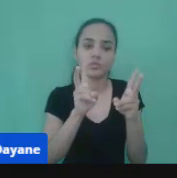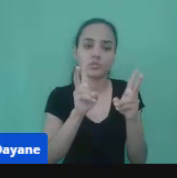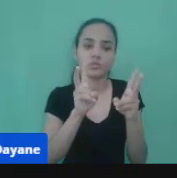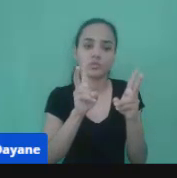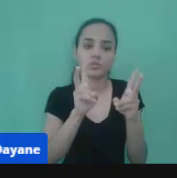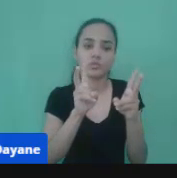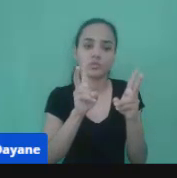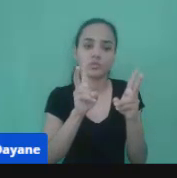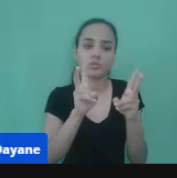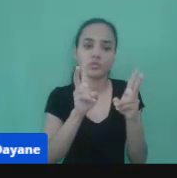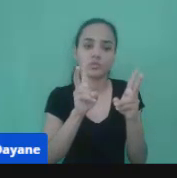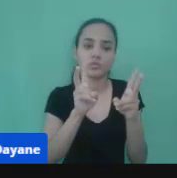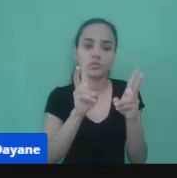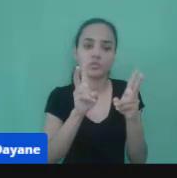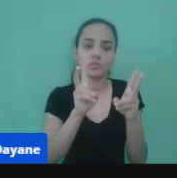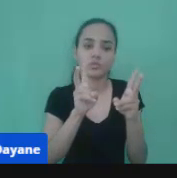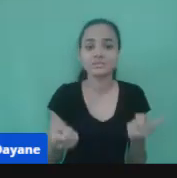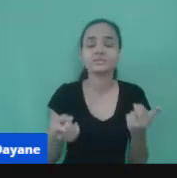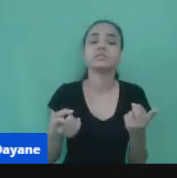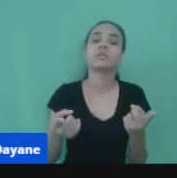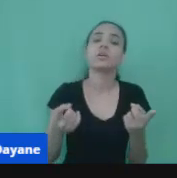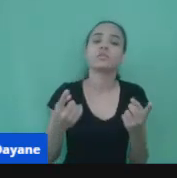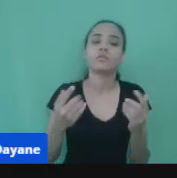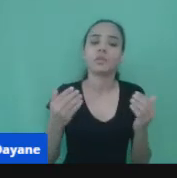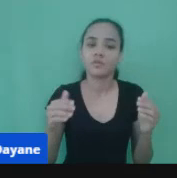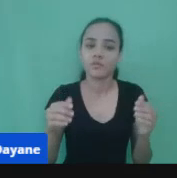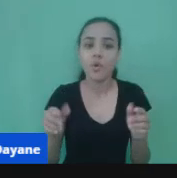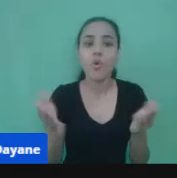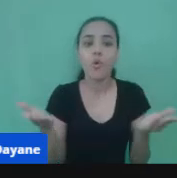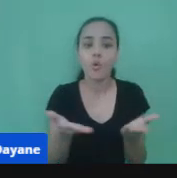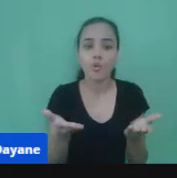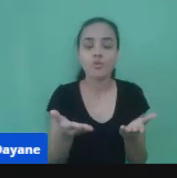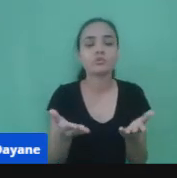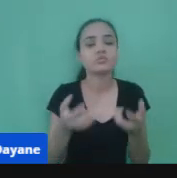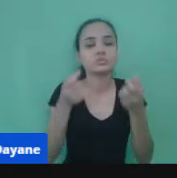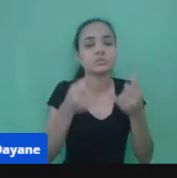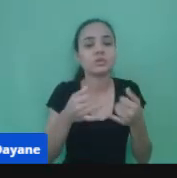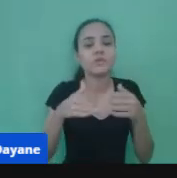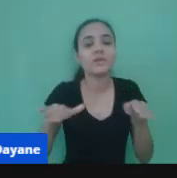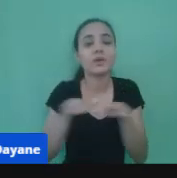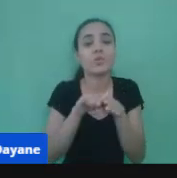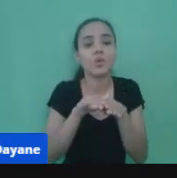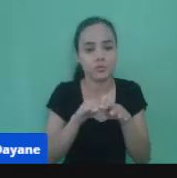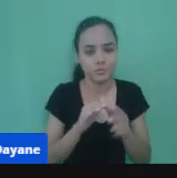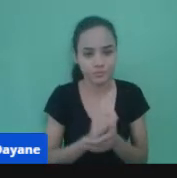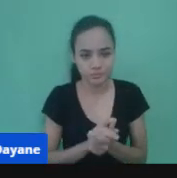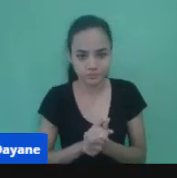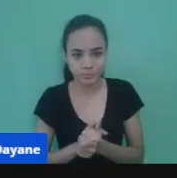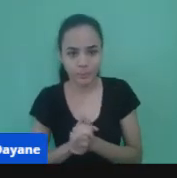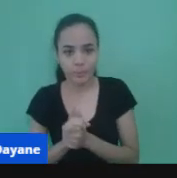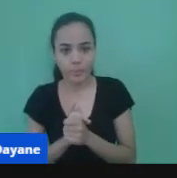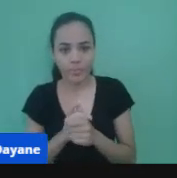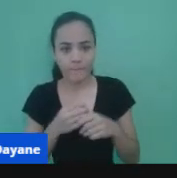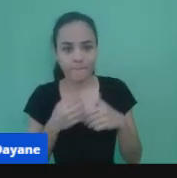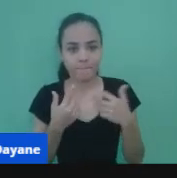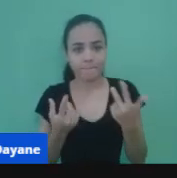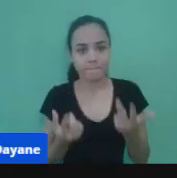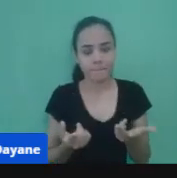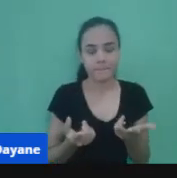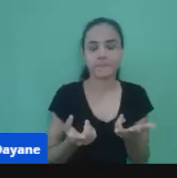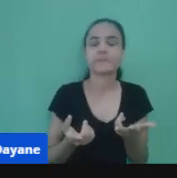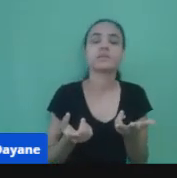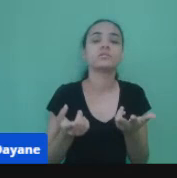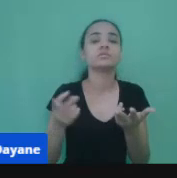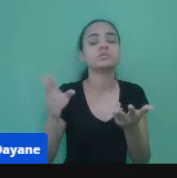como sinônimo. Então, o audiovisual, o cinema, o filme, esse recurso, de certa forma, ele está nas mãos dos